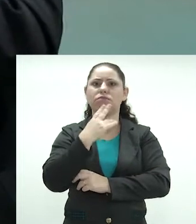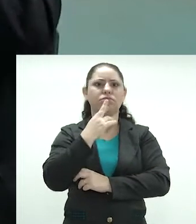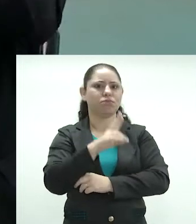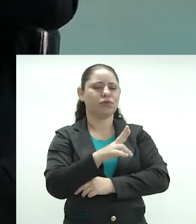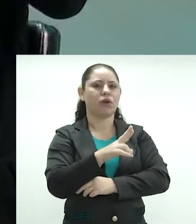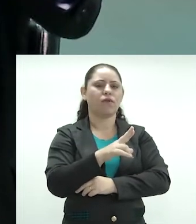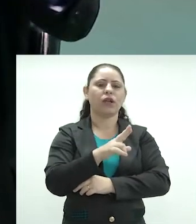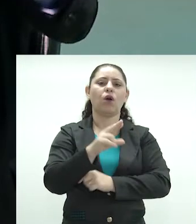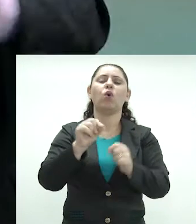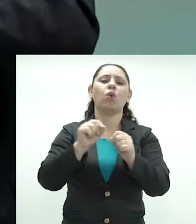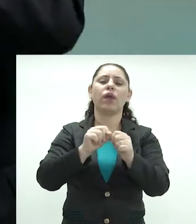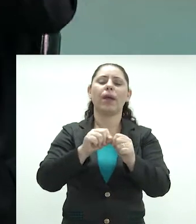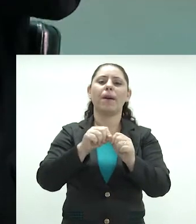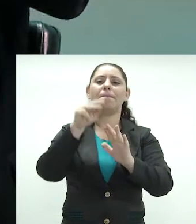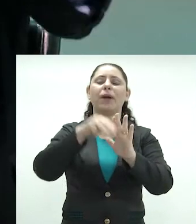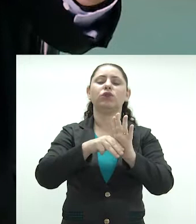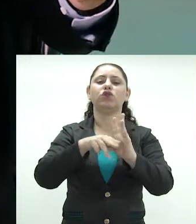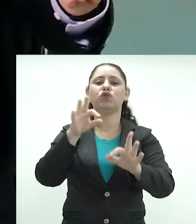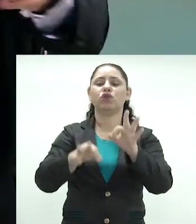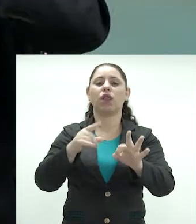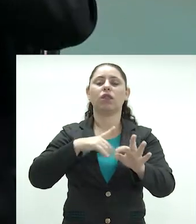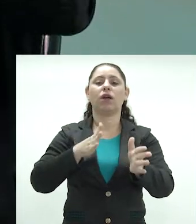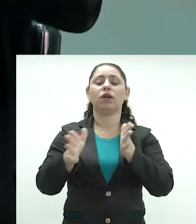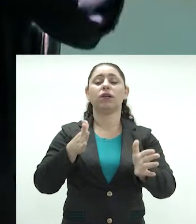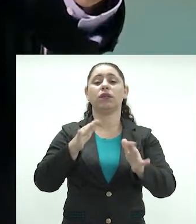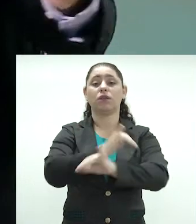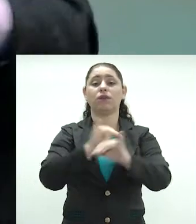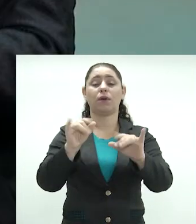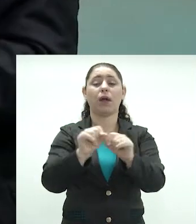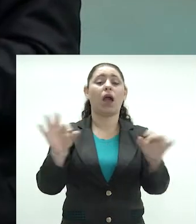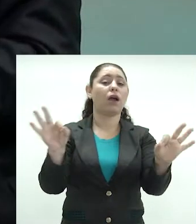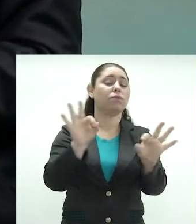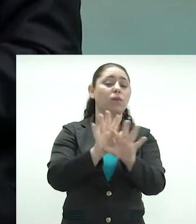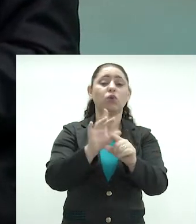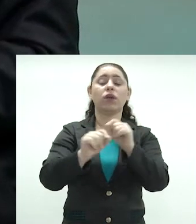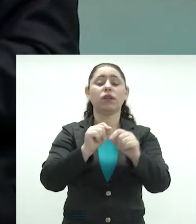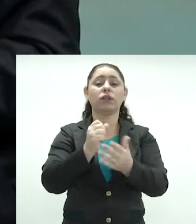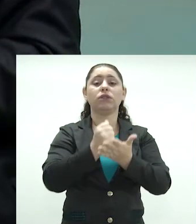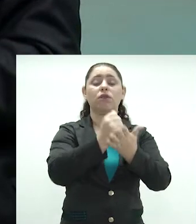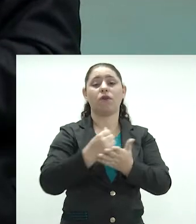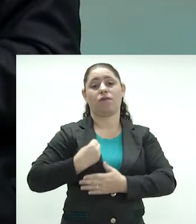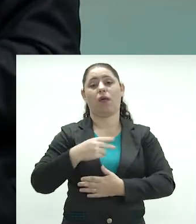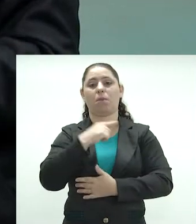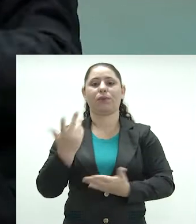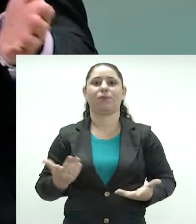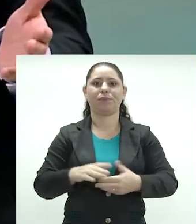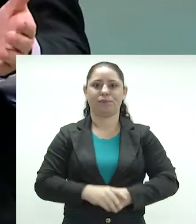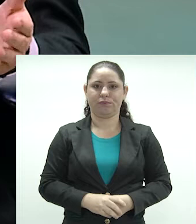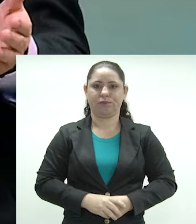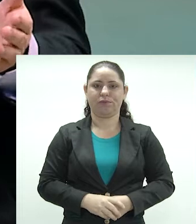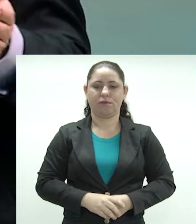resposta, e se eu não mandar a resposta, você entrar com uma medida judicial para ter acesso à informação, para tentar resguardar aquela vida que